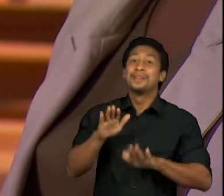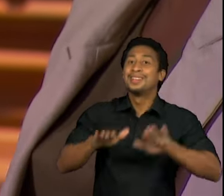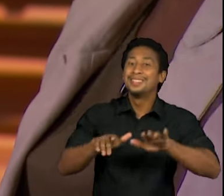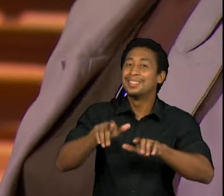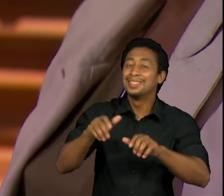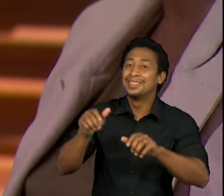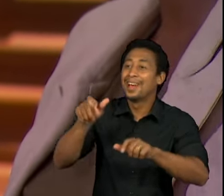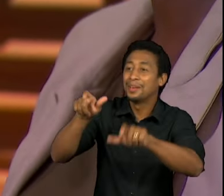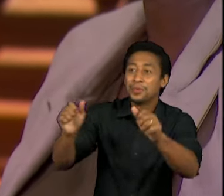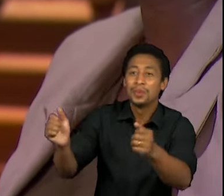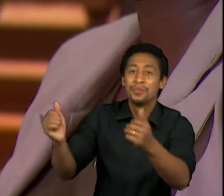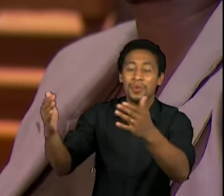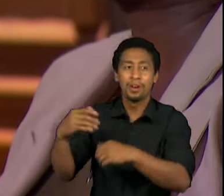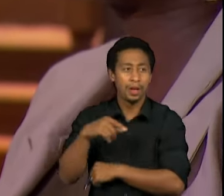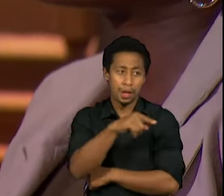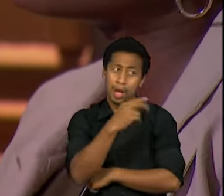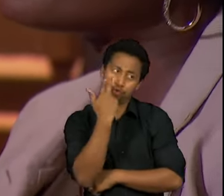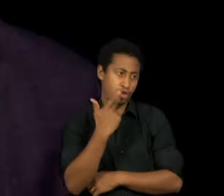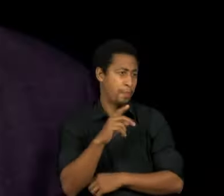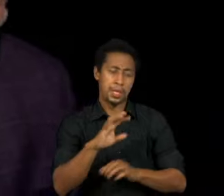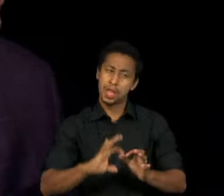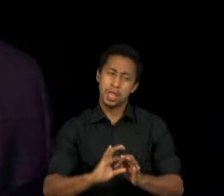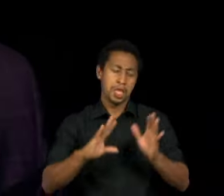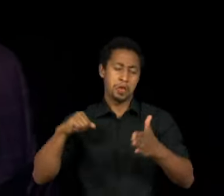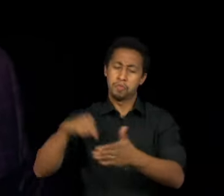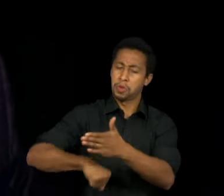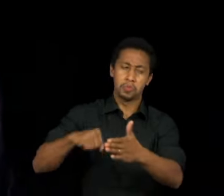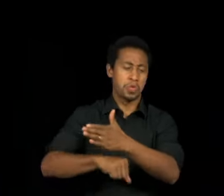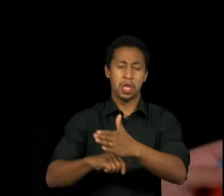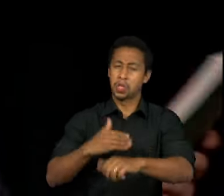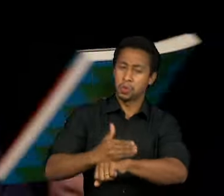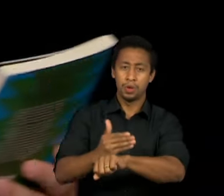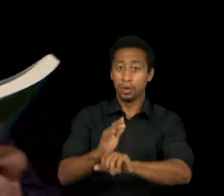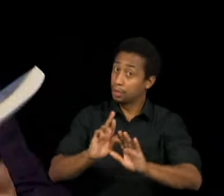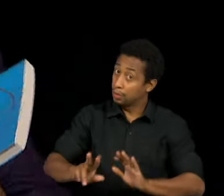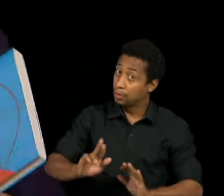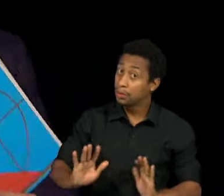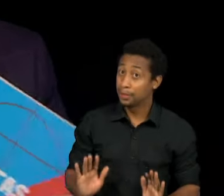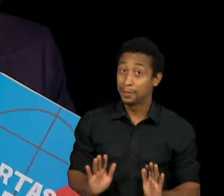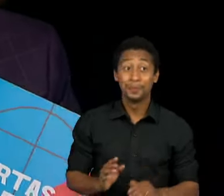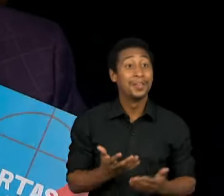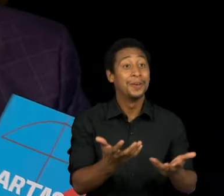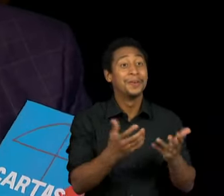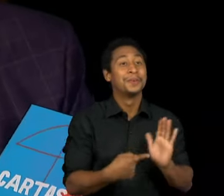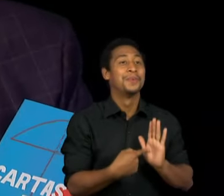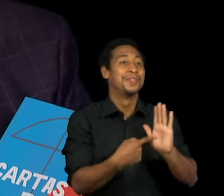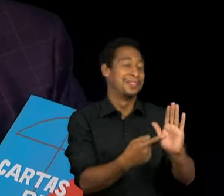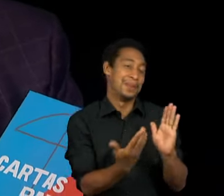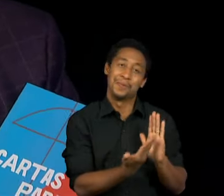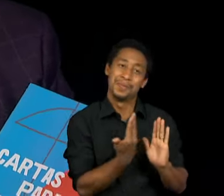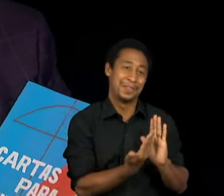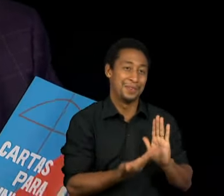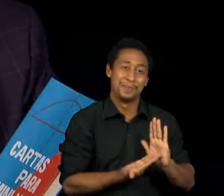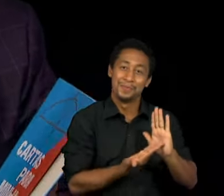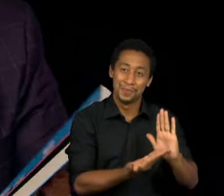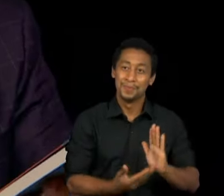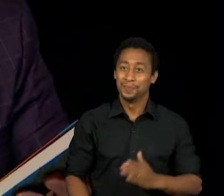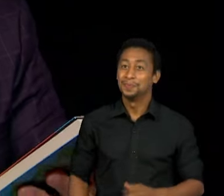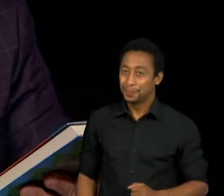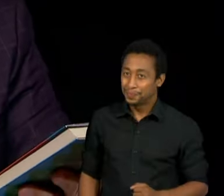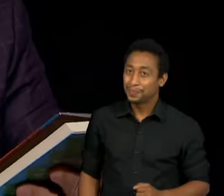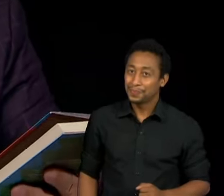disposição para fazer tudo e oe mostrar depois mas eu não resisto porque é uma coisa é